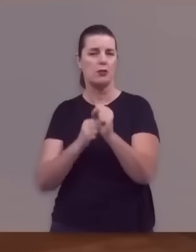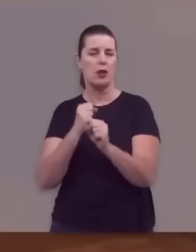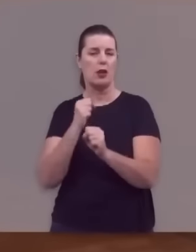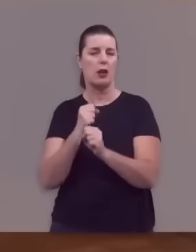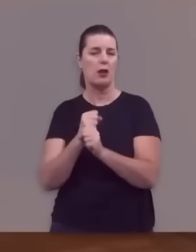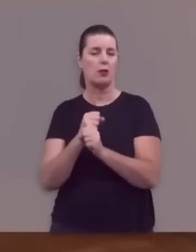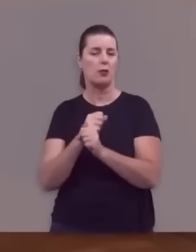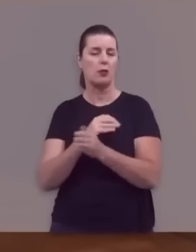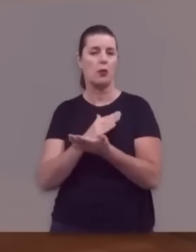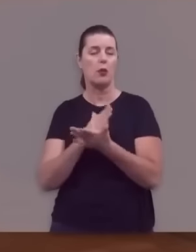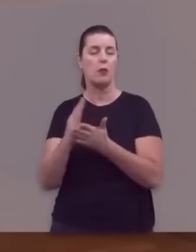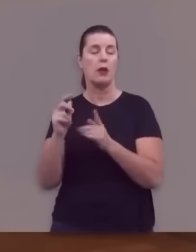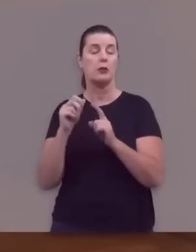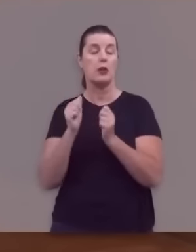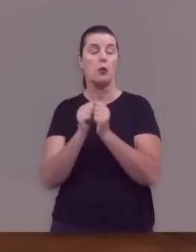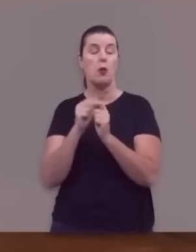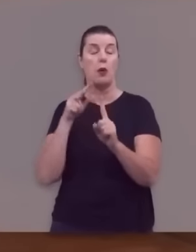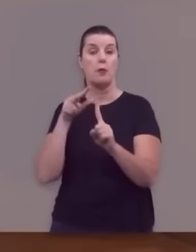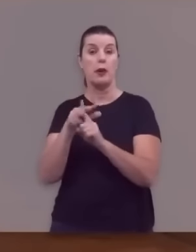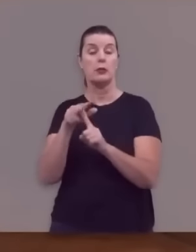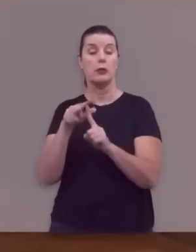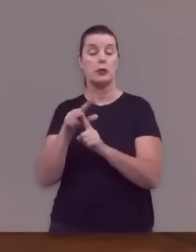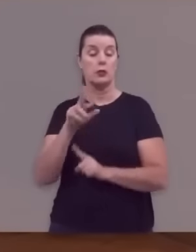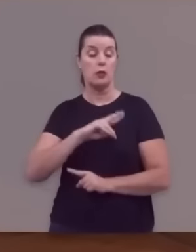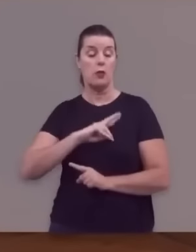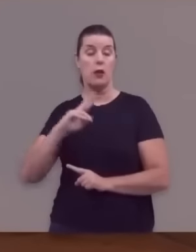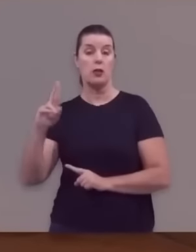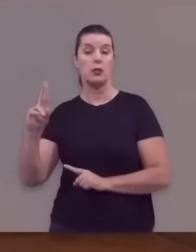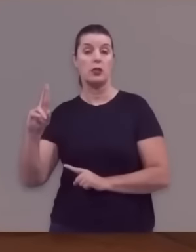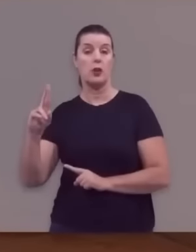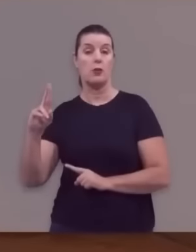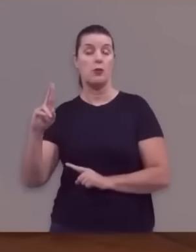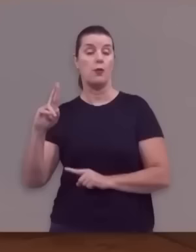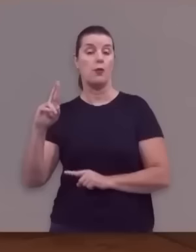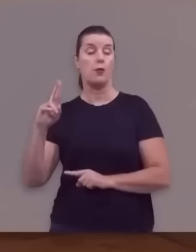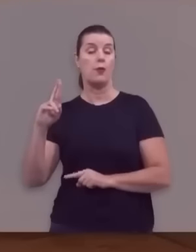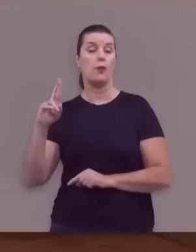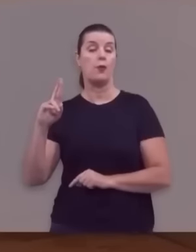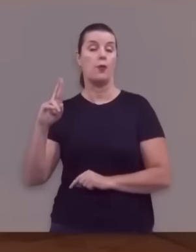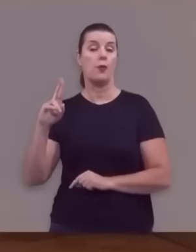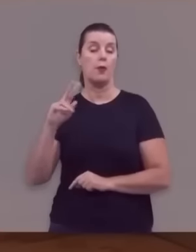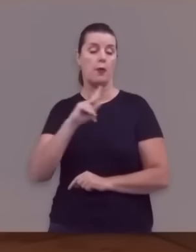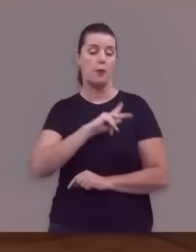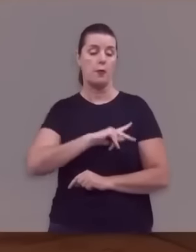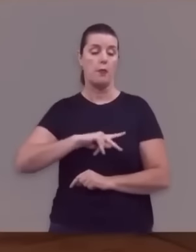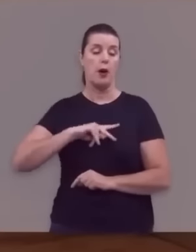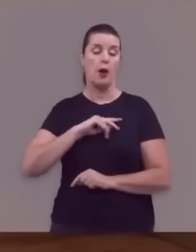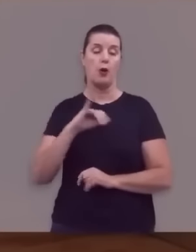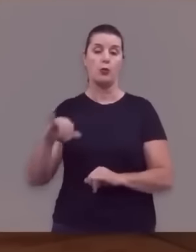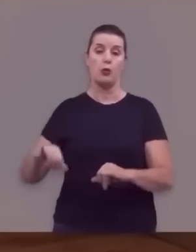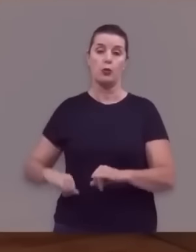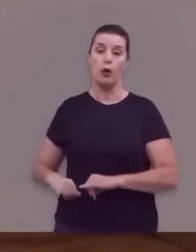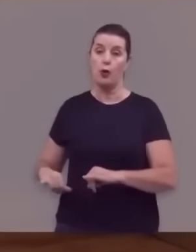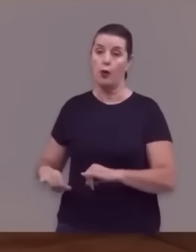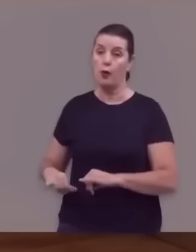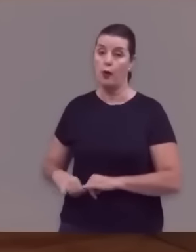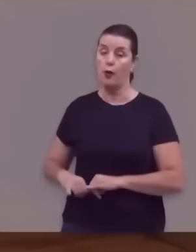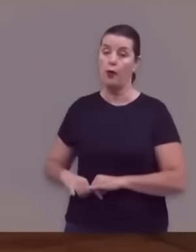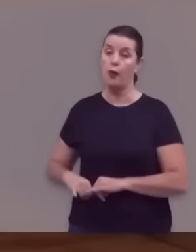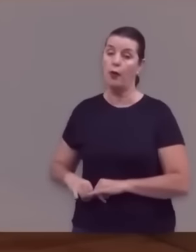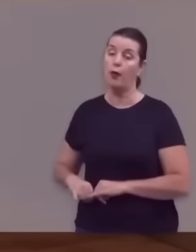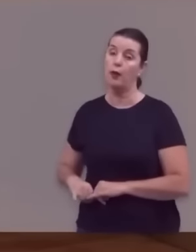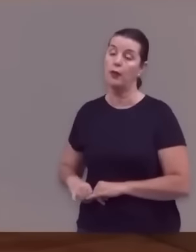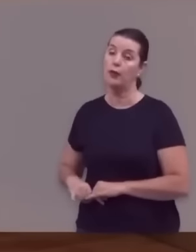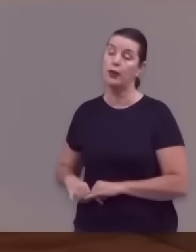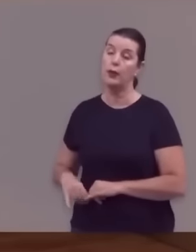começa lá com a Perseguição dos religiosos Paulo sofreu terrivelmente nas mãos dos seus